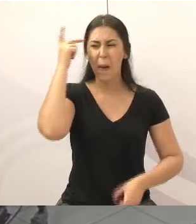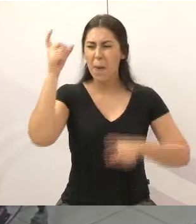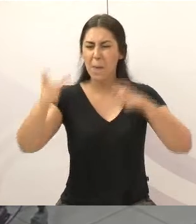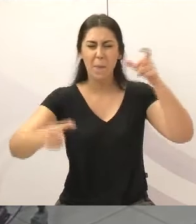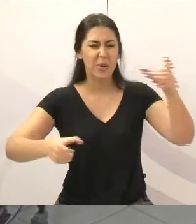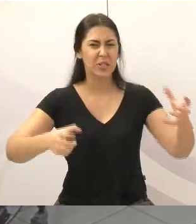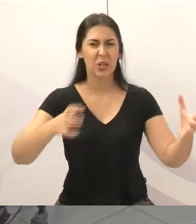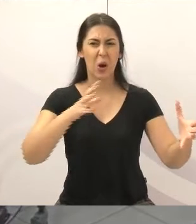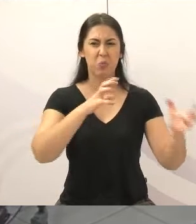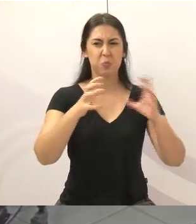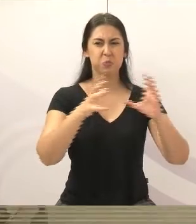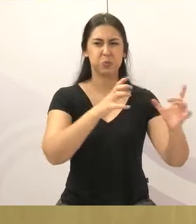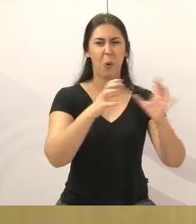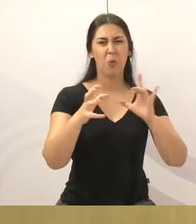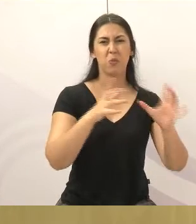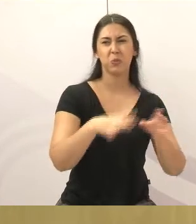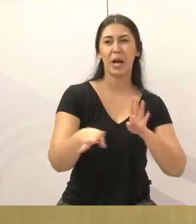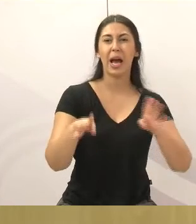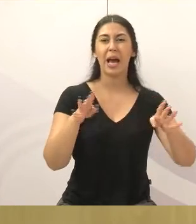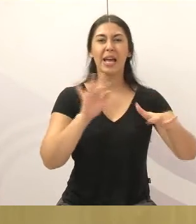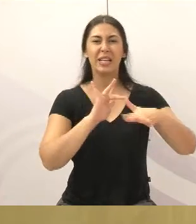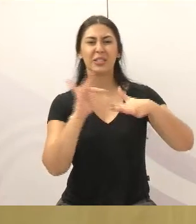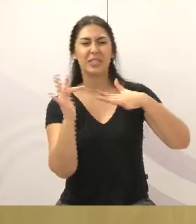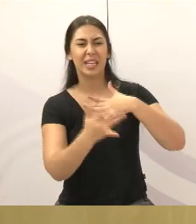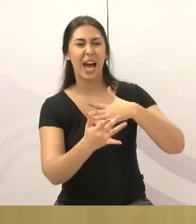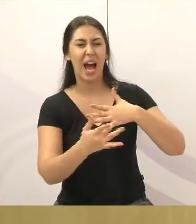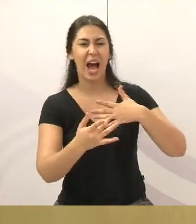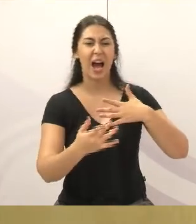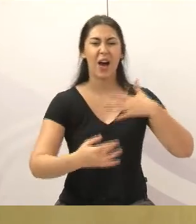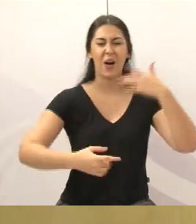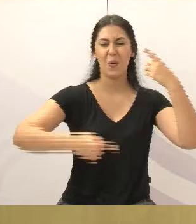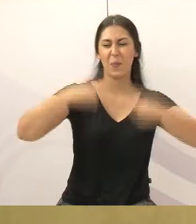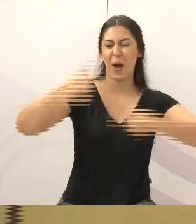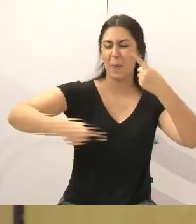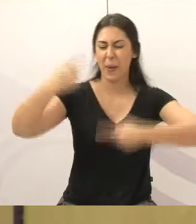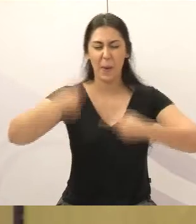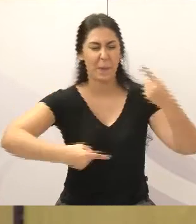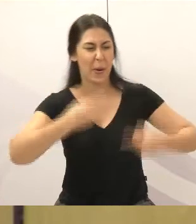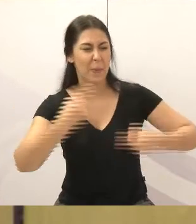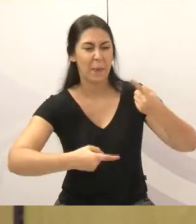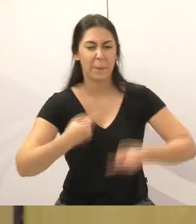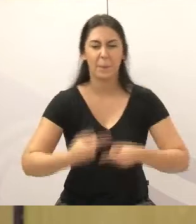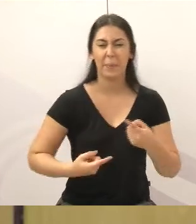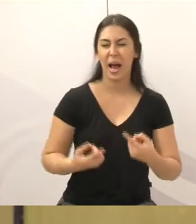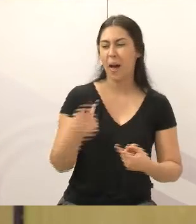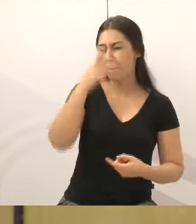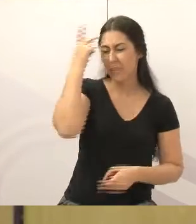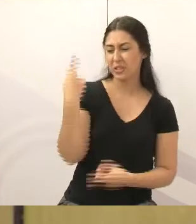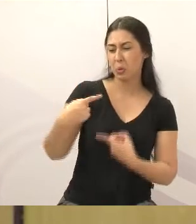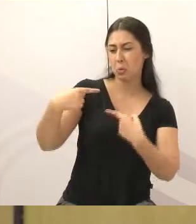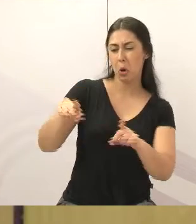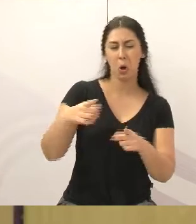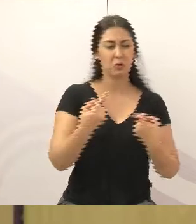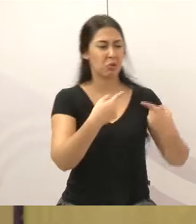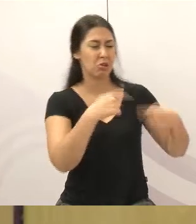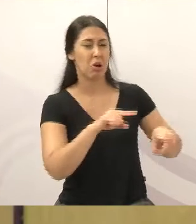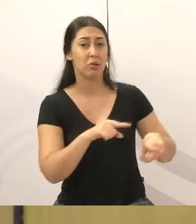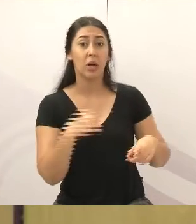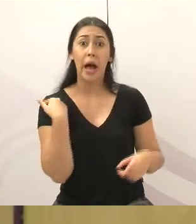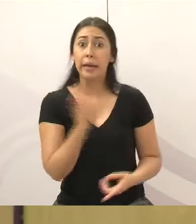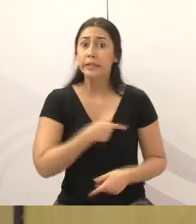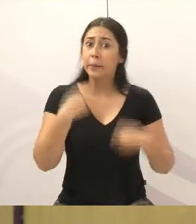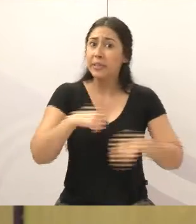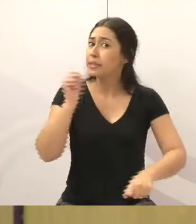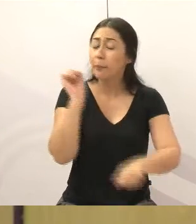nenhum, né? A gente vê nas redes sociais ataques, direita, esquerda, oposição, base. Temos que parar